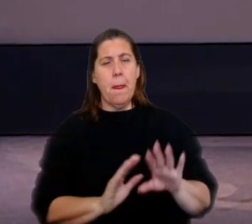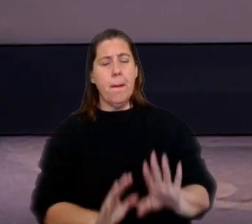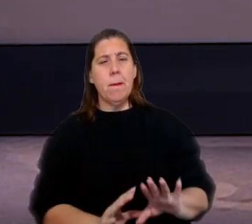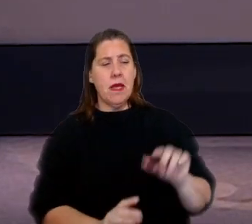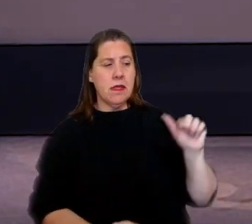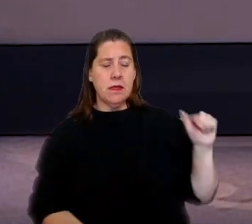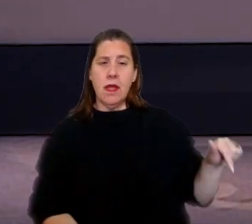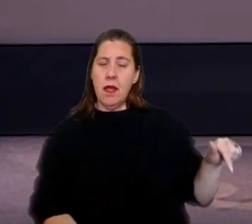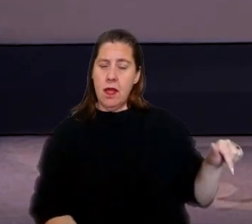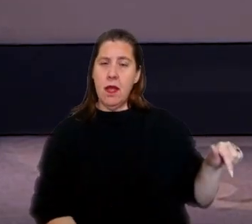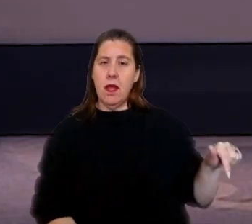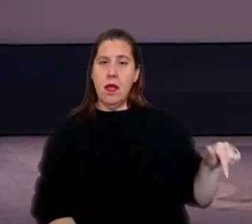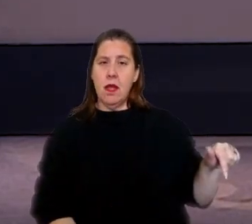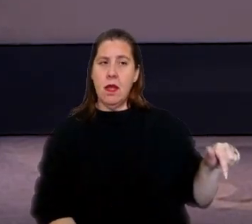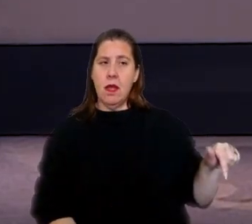dos dois, mas